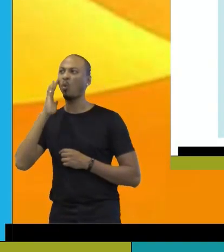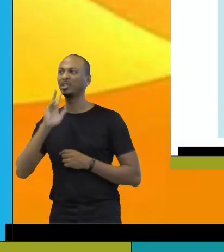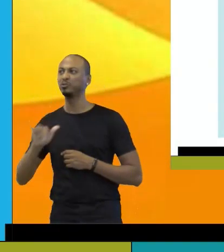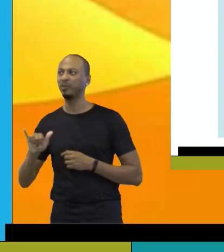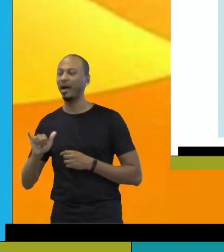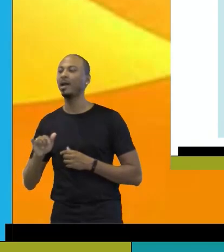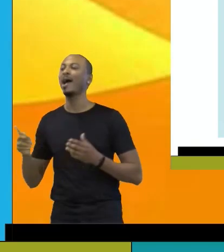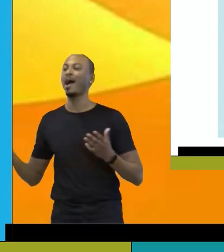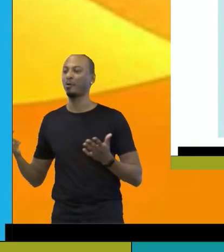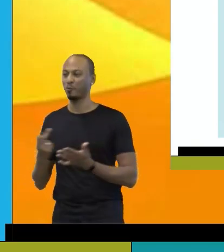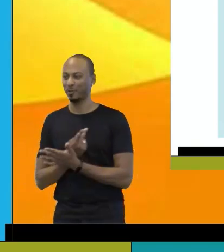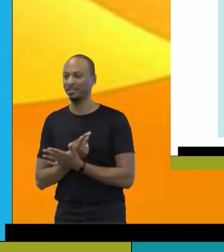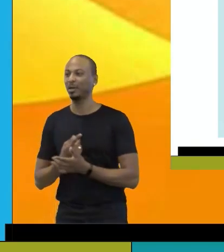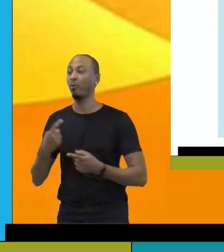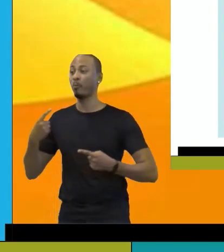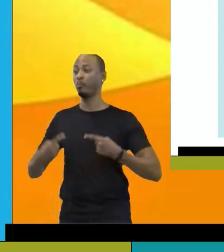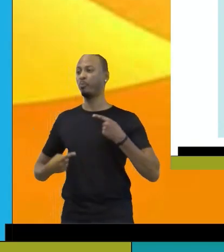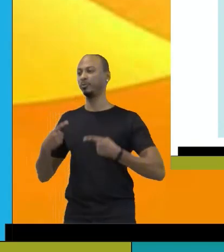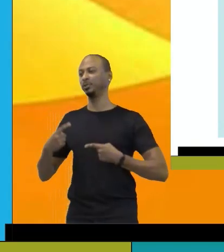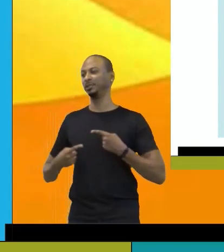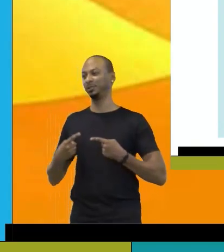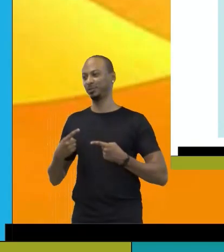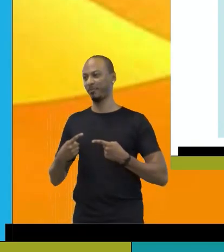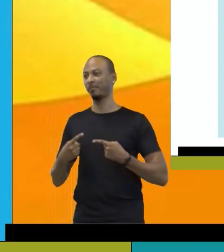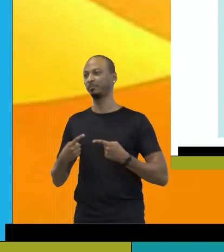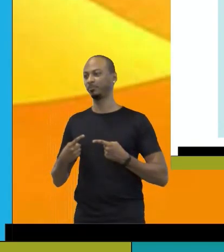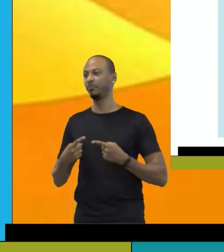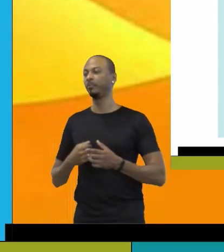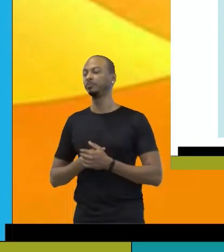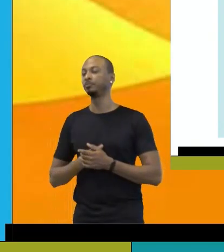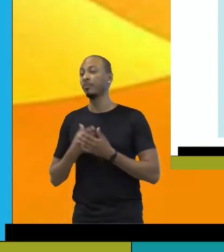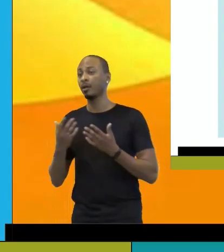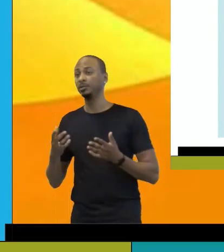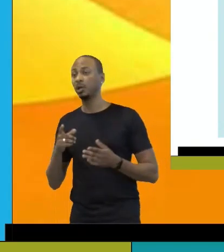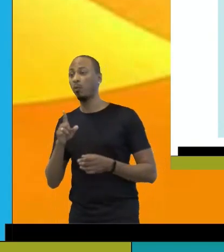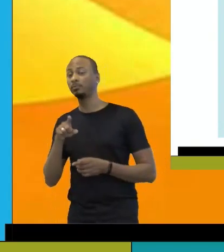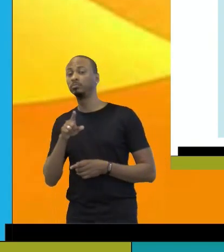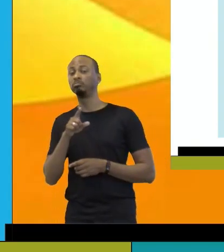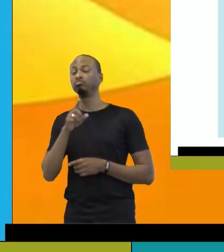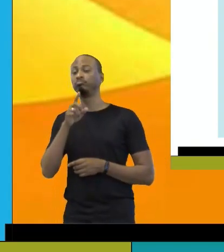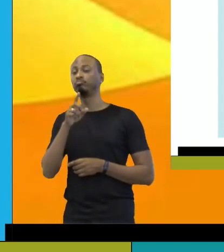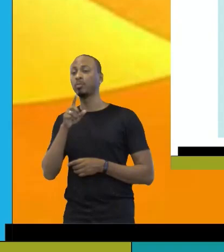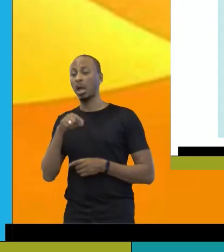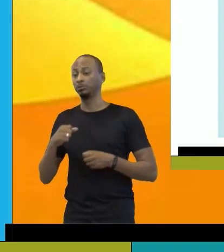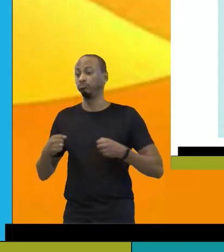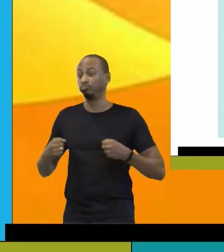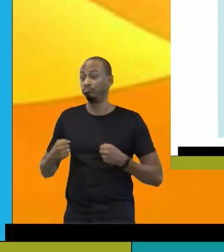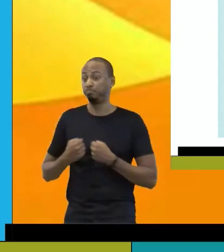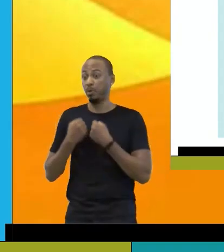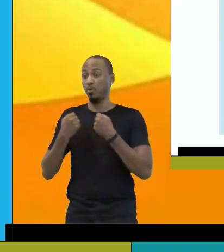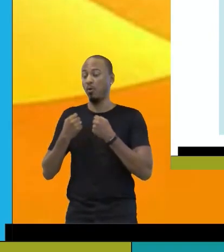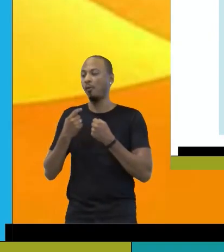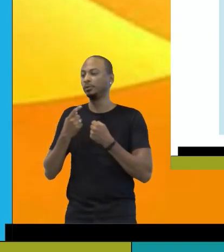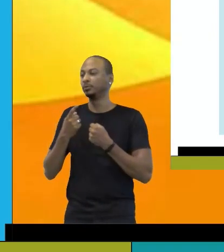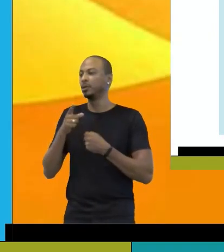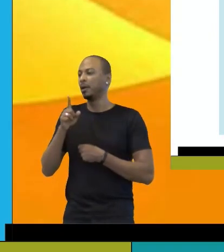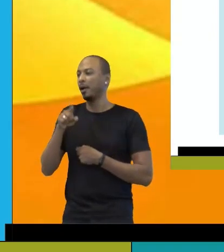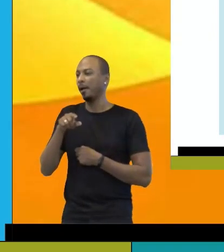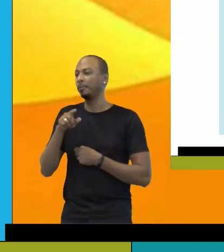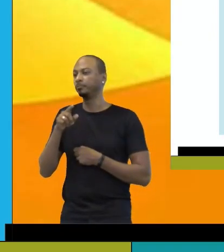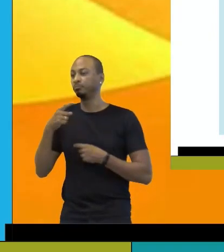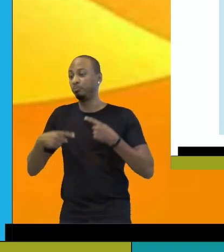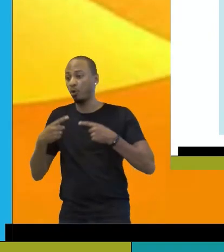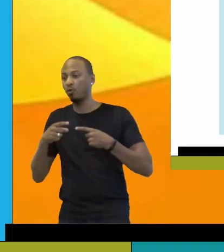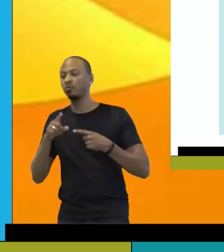disputas políticas que haviam naquele período. Essas fortes disputas derivadas do período